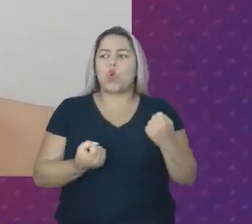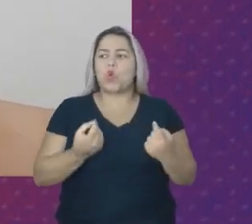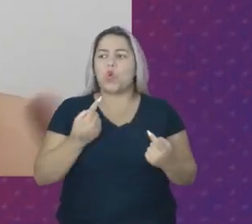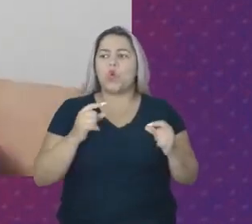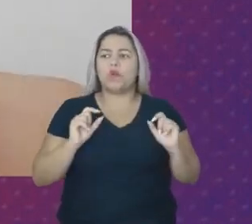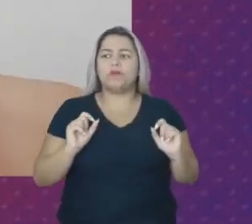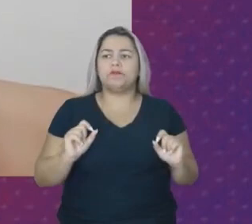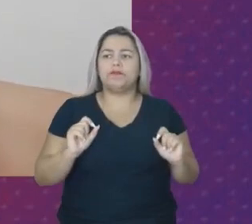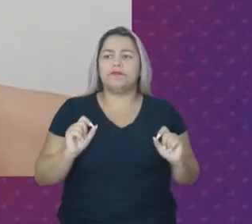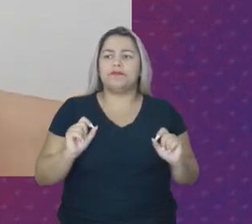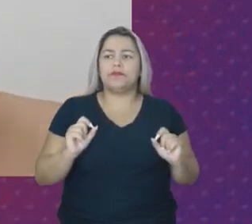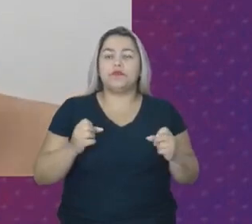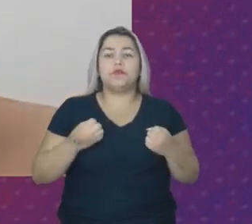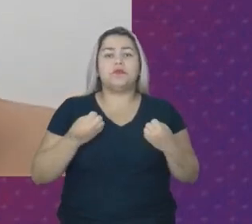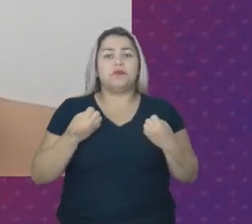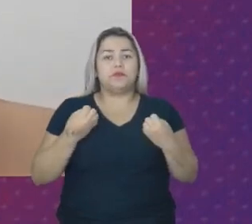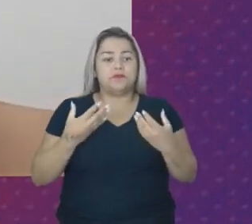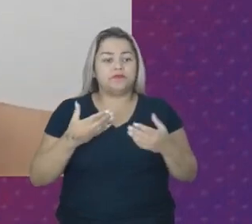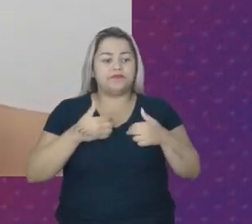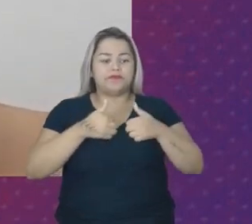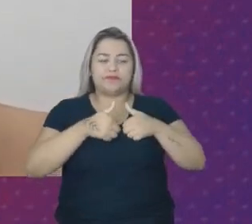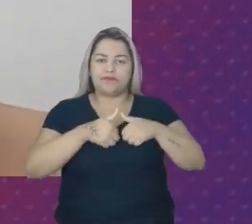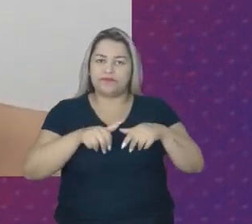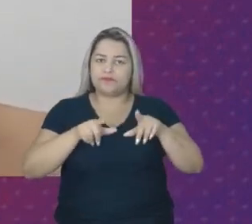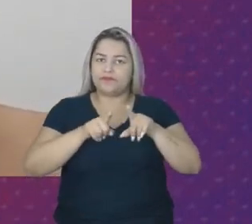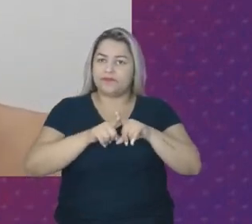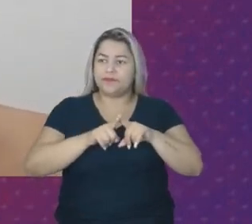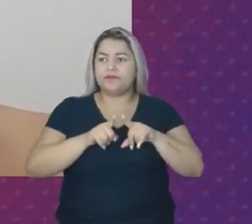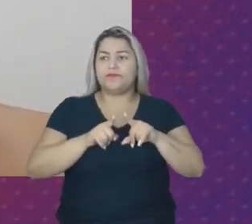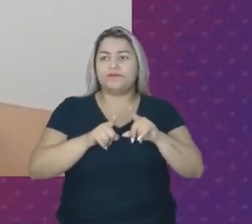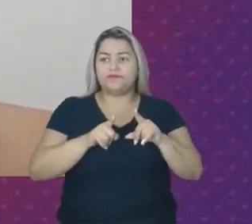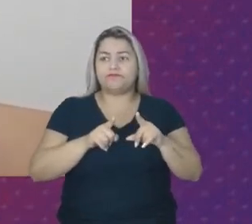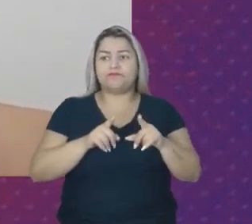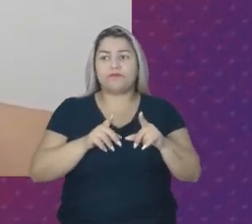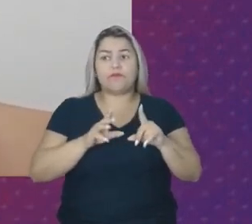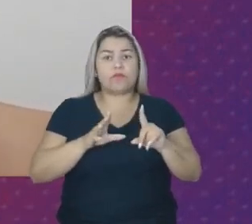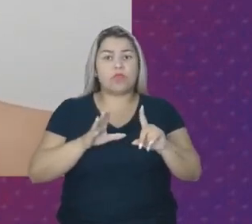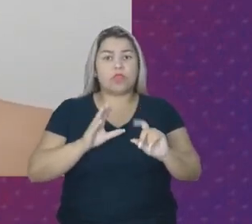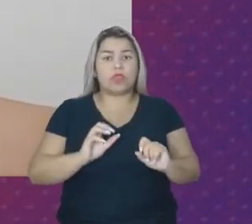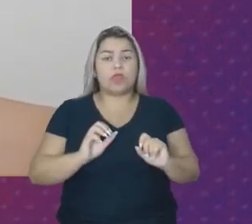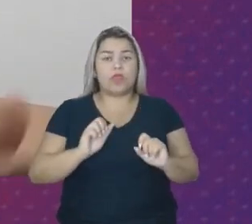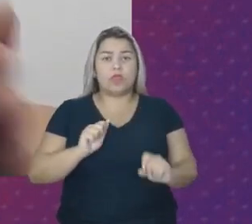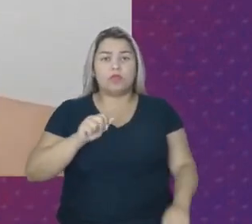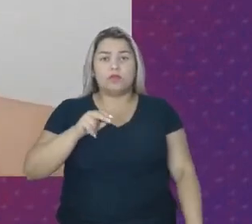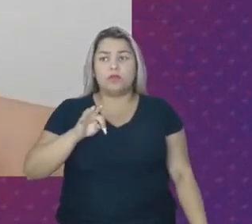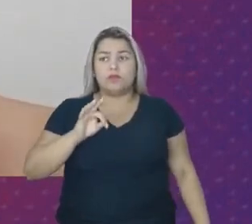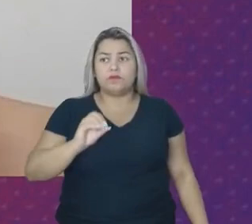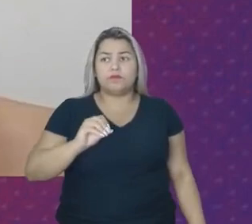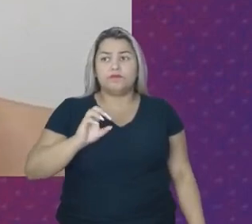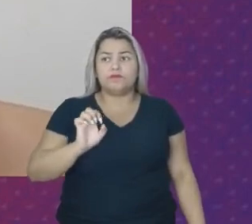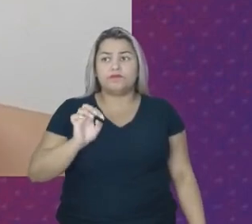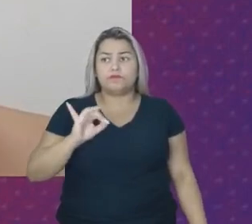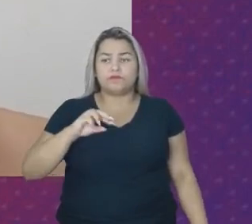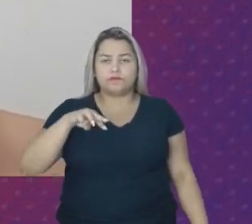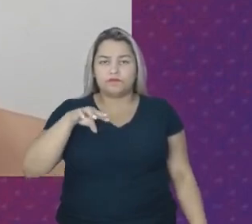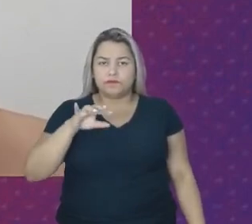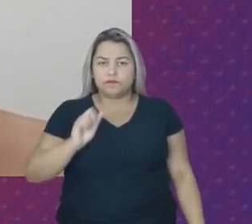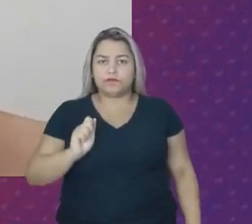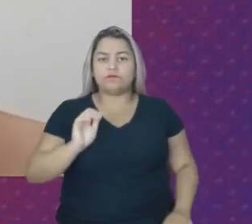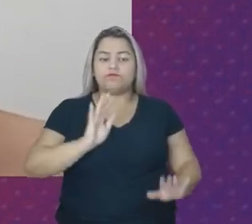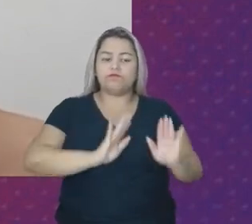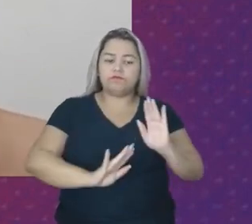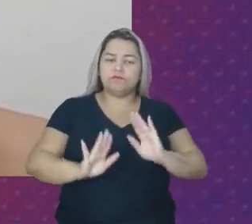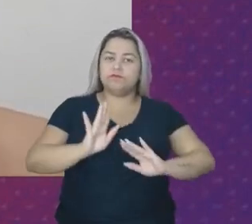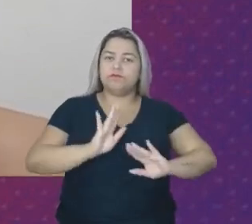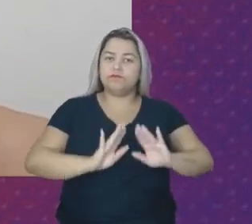uma, um bem-estar, né, na autoestima, ela é criada, ela é identificada como